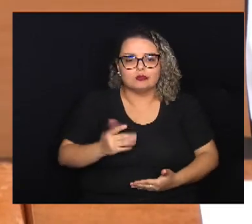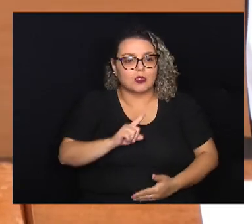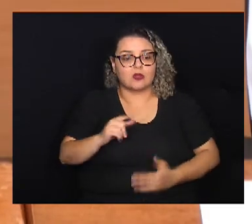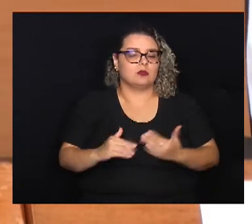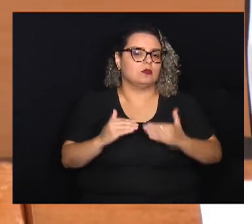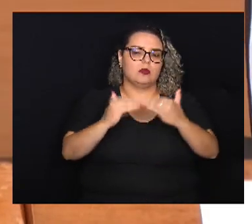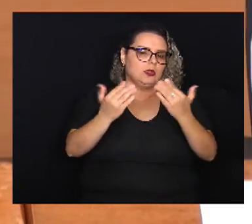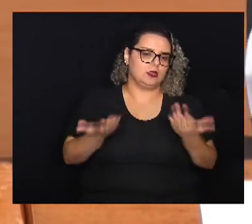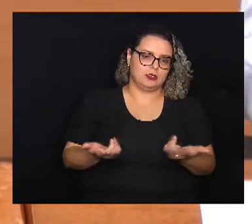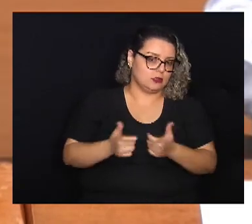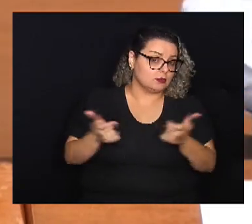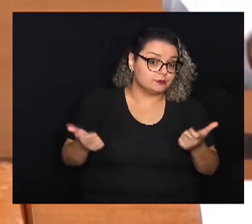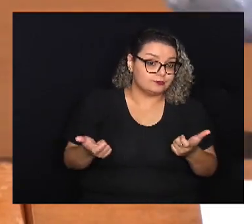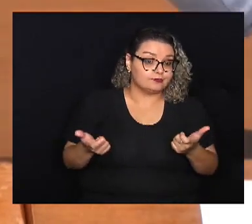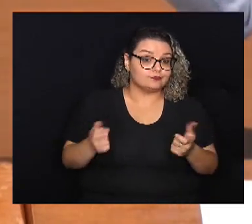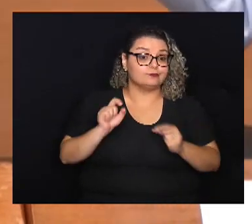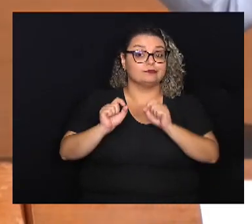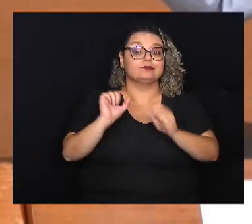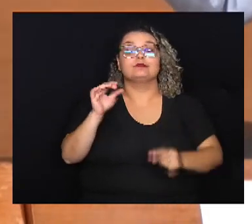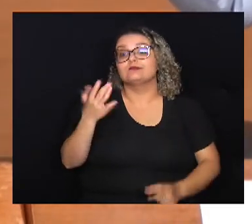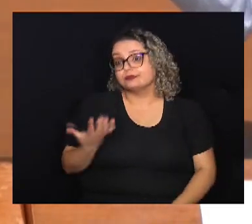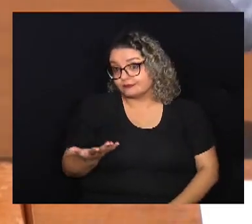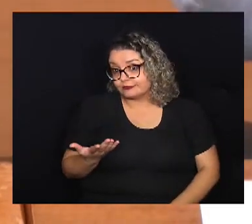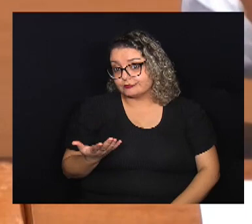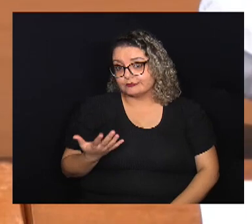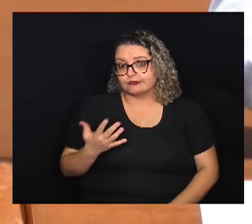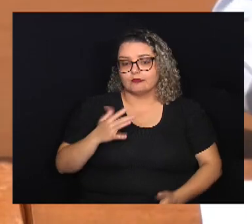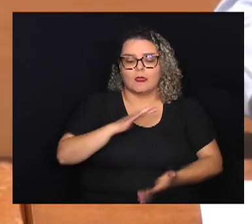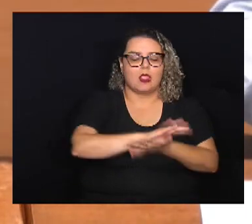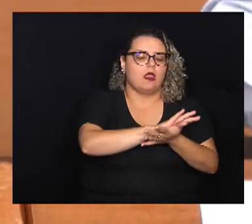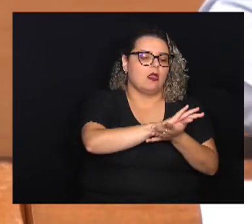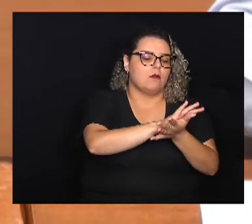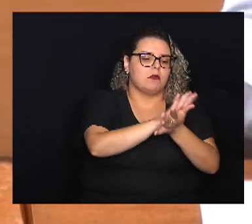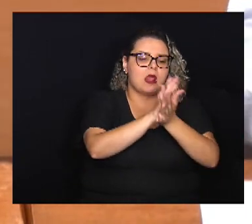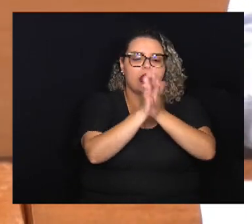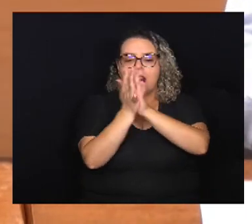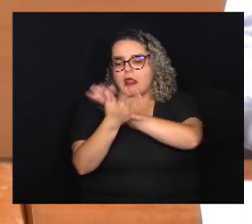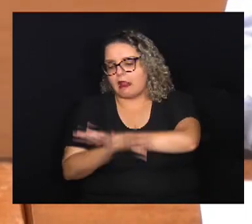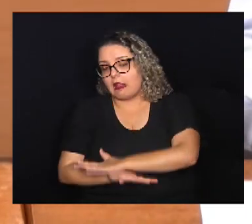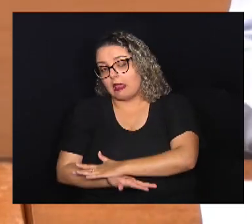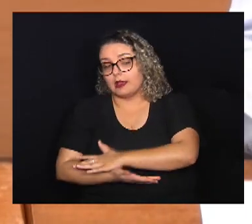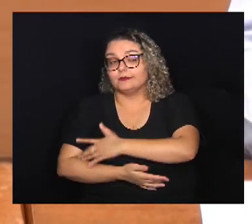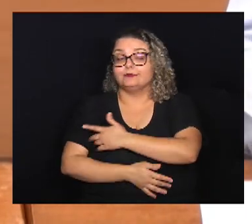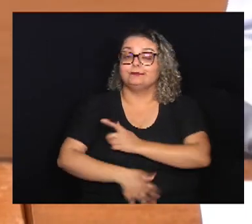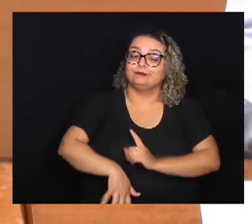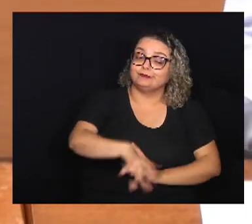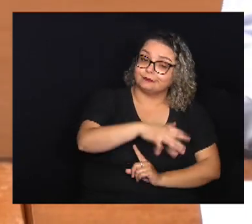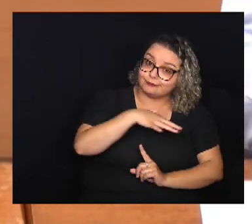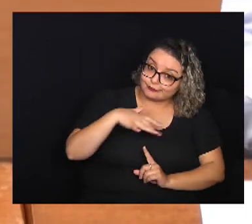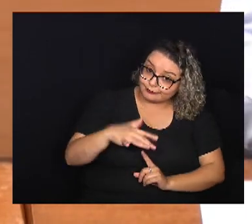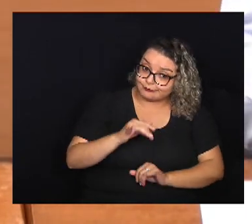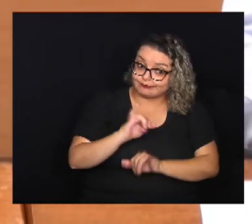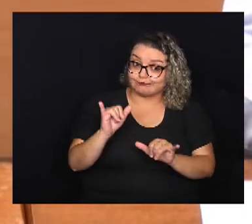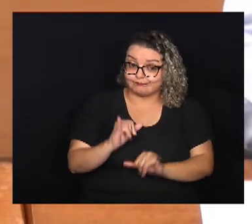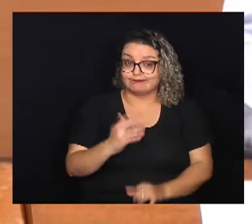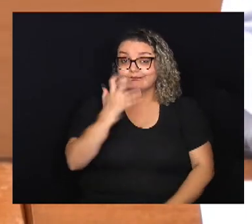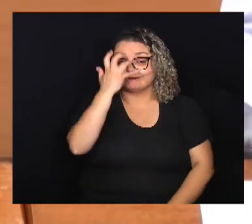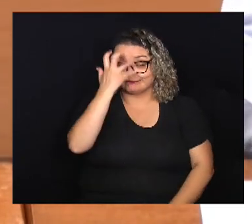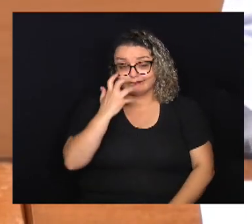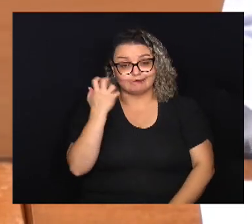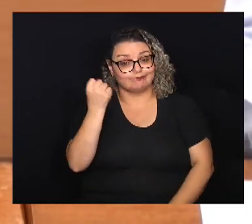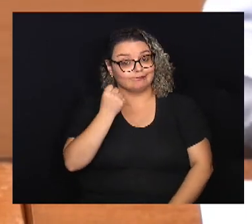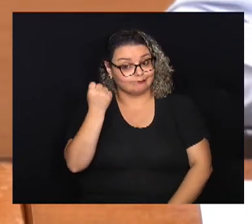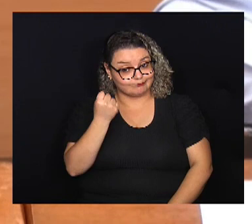e aí vem os desastres ambientais anunciando coisas mais sérias e os